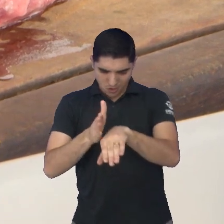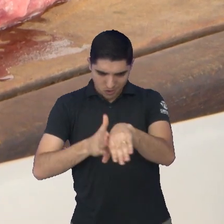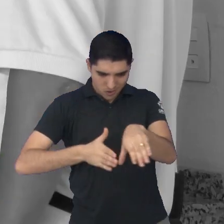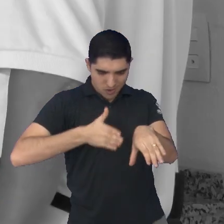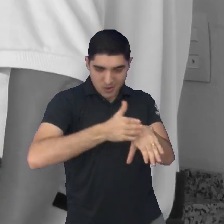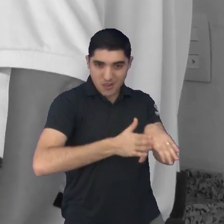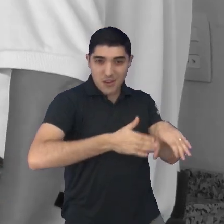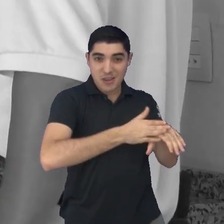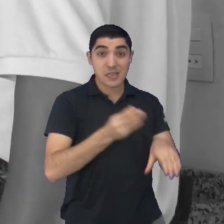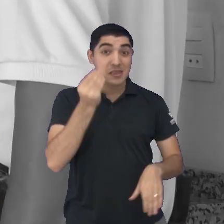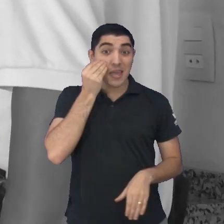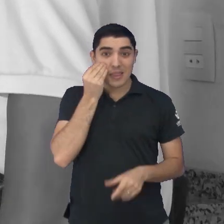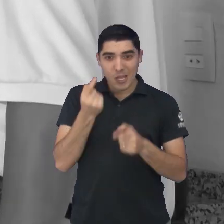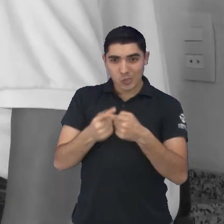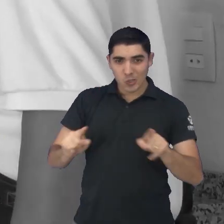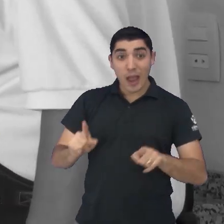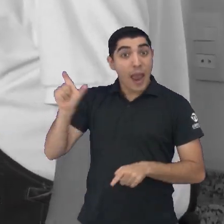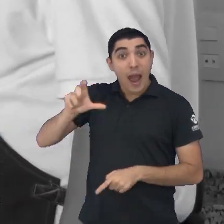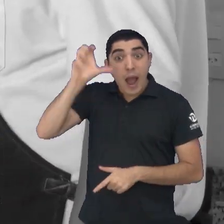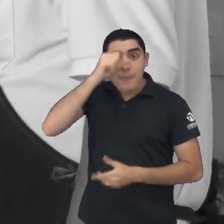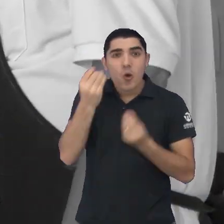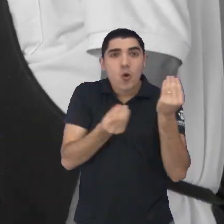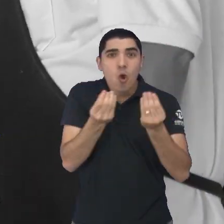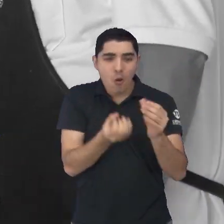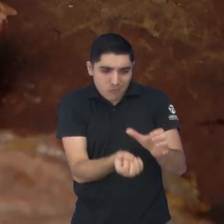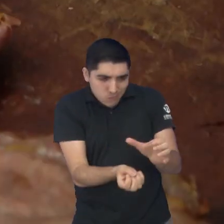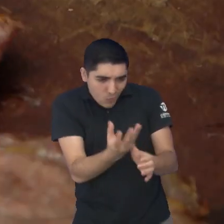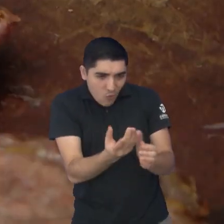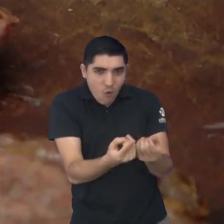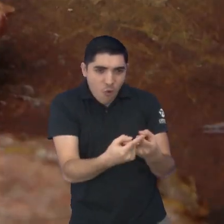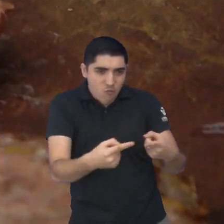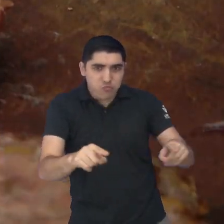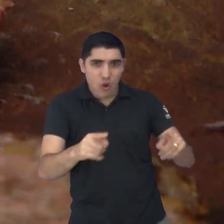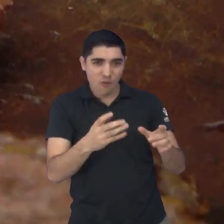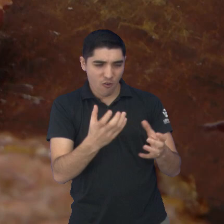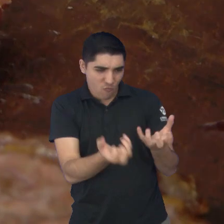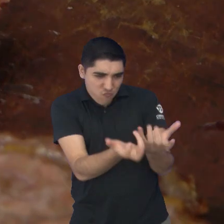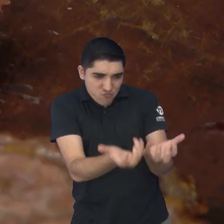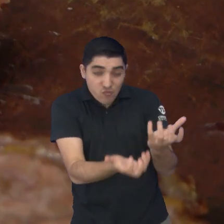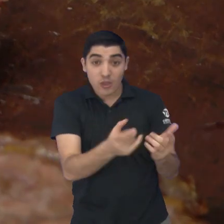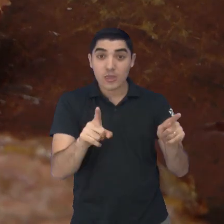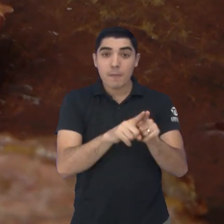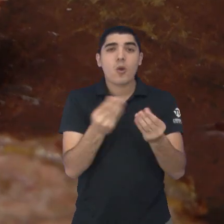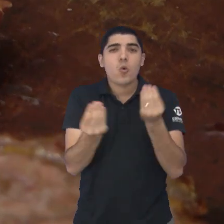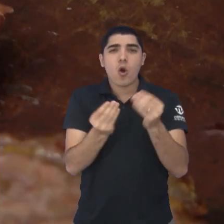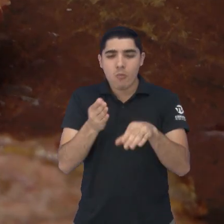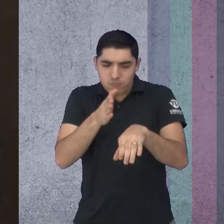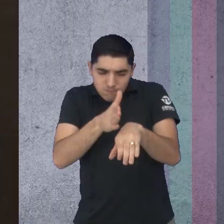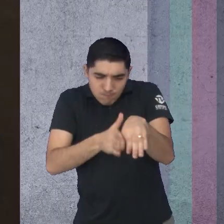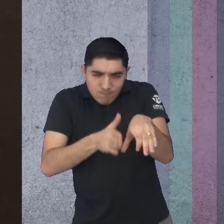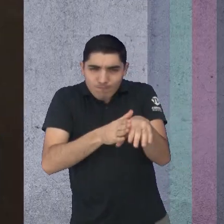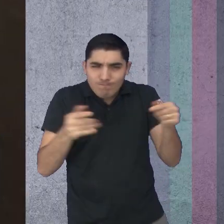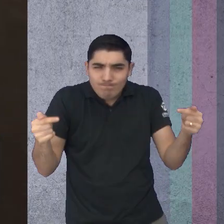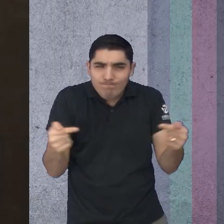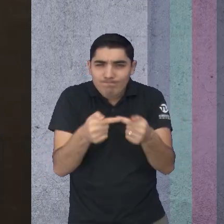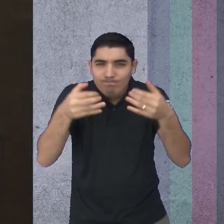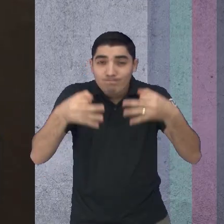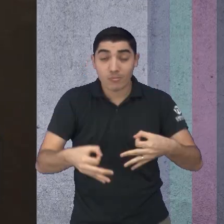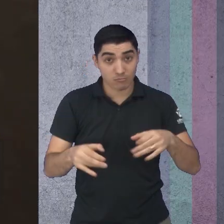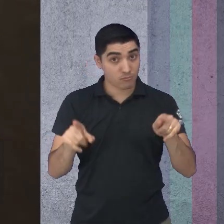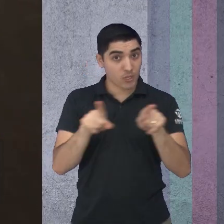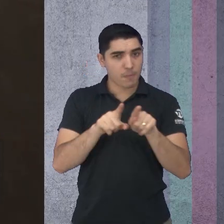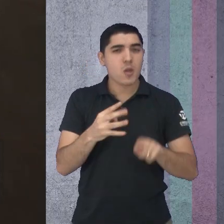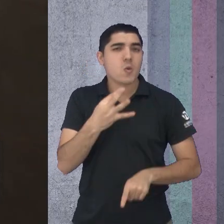um dia. Ela aprendeu desde botar o fogo no carvão até a encontrar o ponto correto da carne. E você também